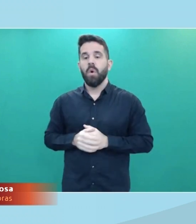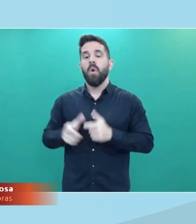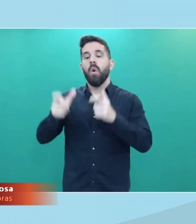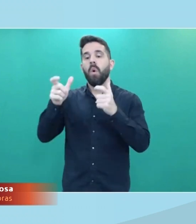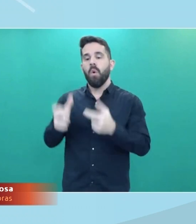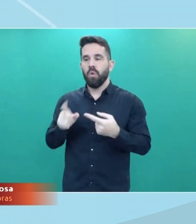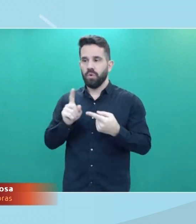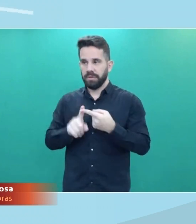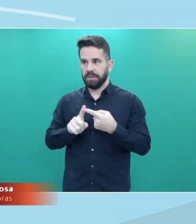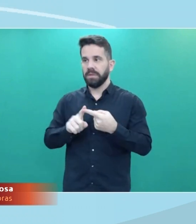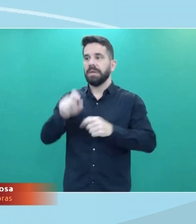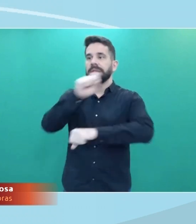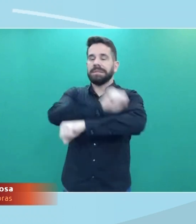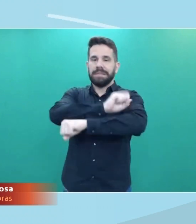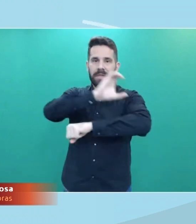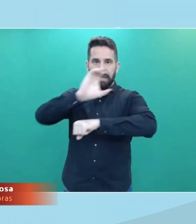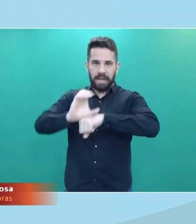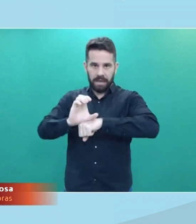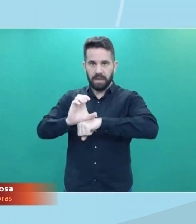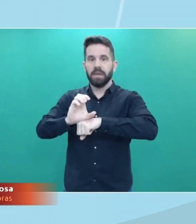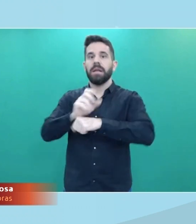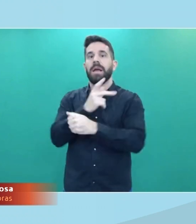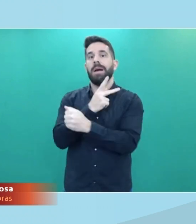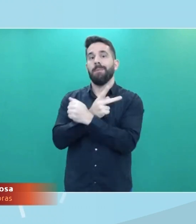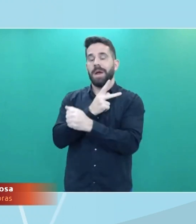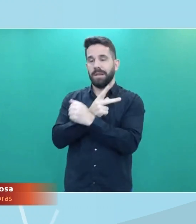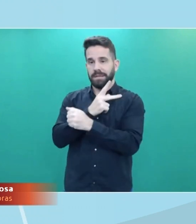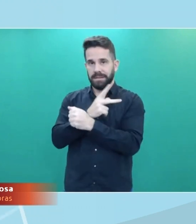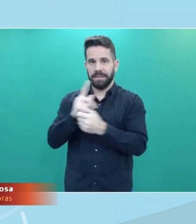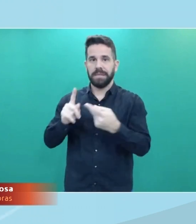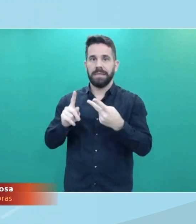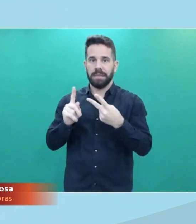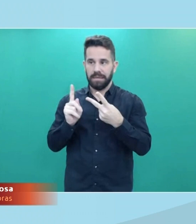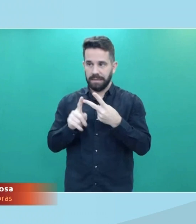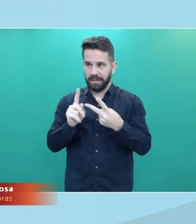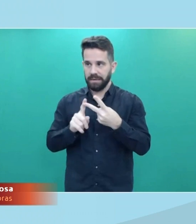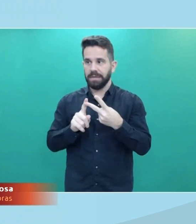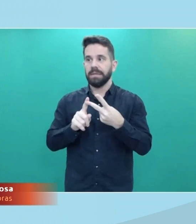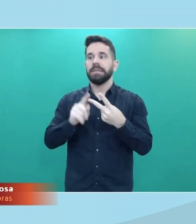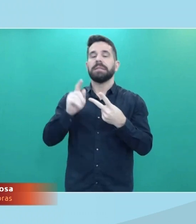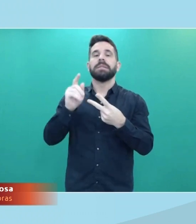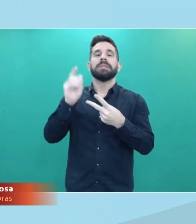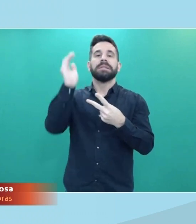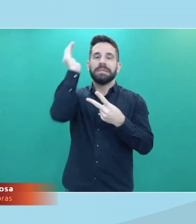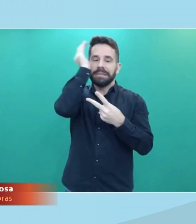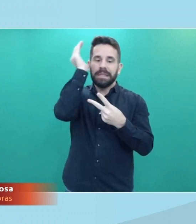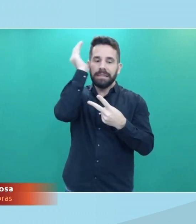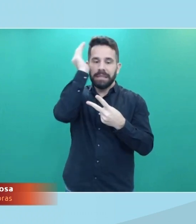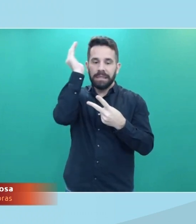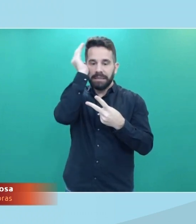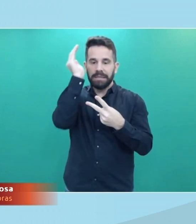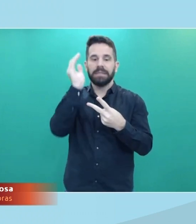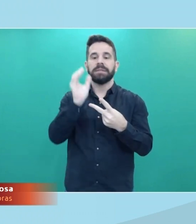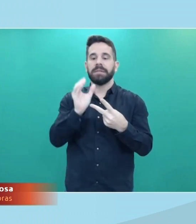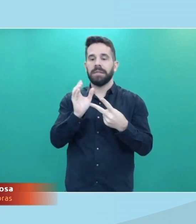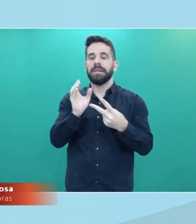de Goiânia, no Senac Elias Bufaisal e no Sesc Cidadania. Esses 2 locais aqui na